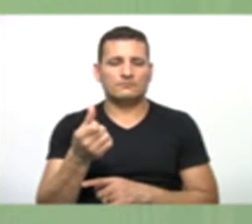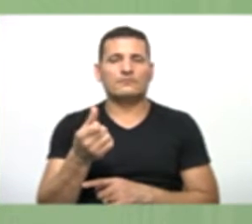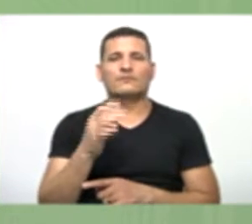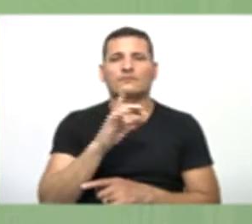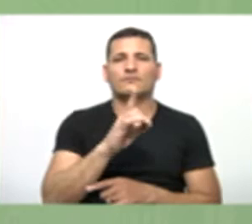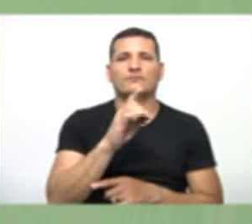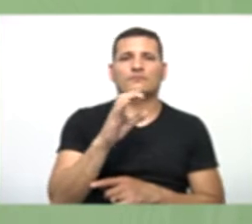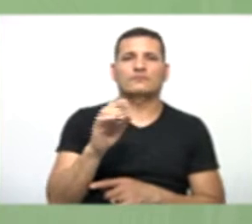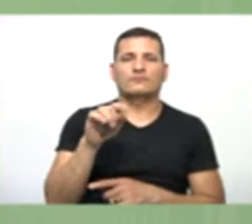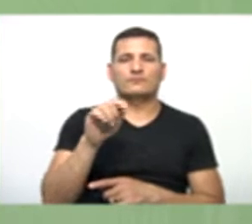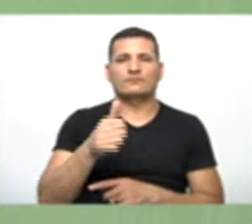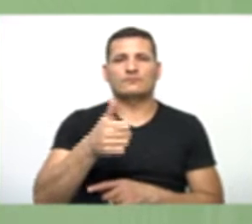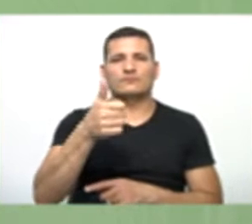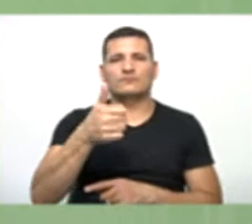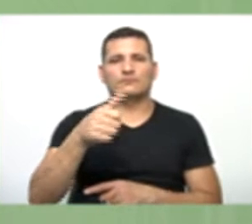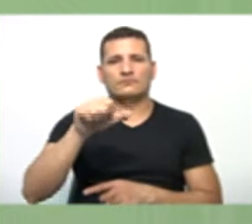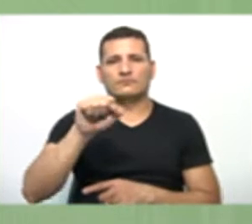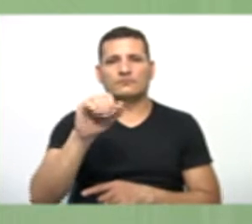R$180.